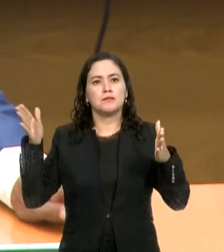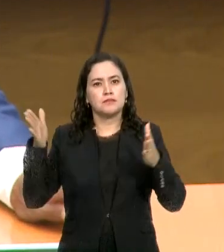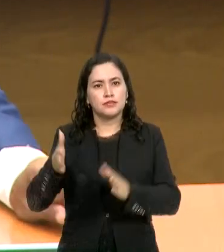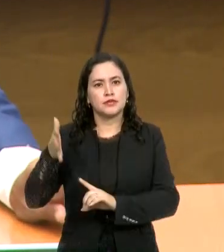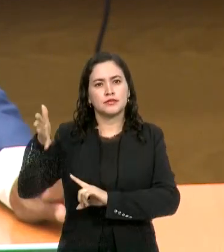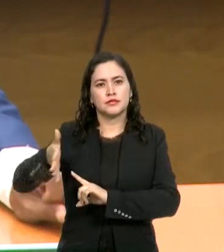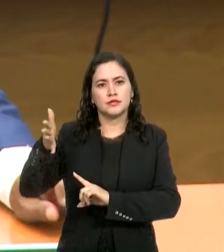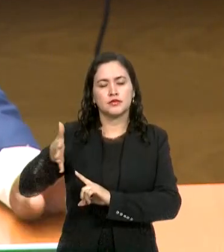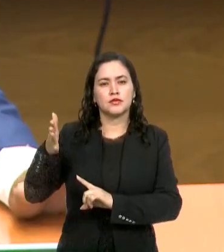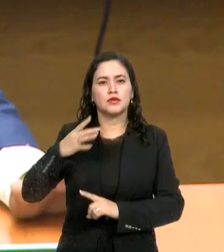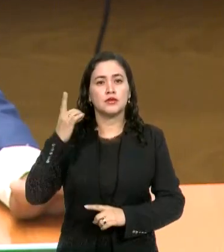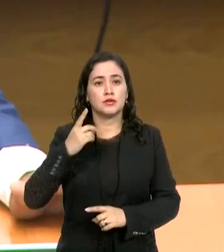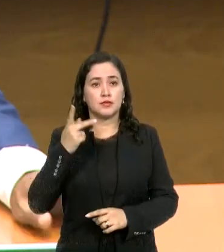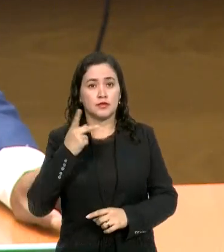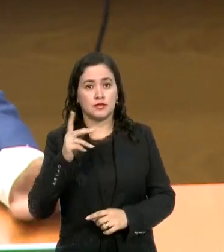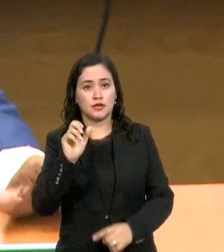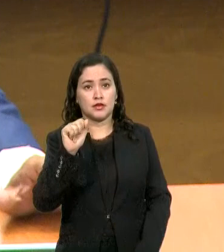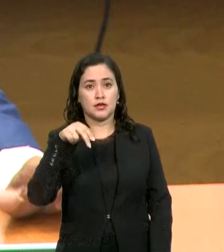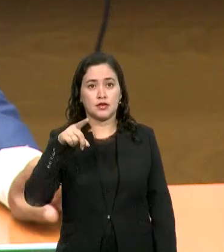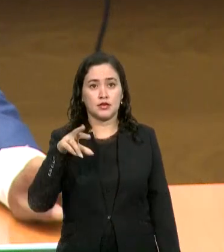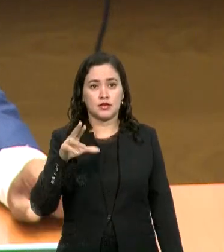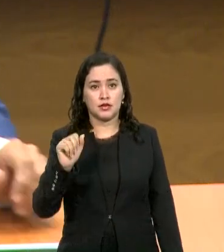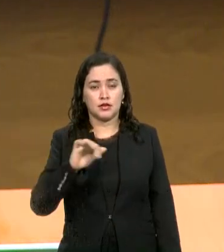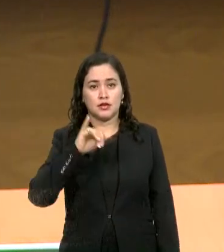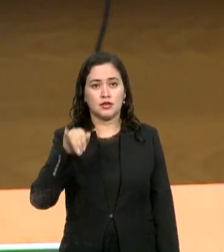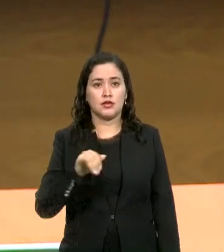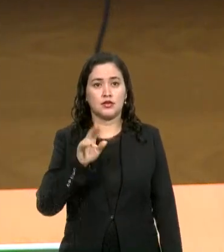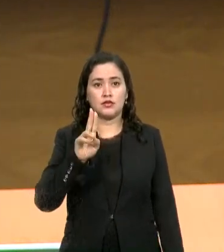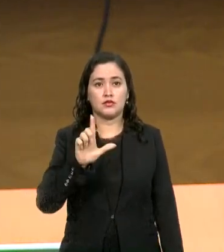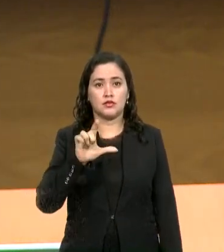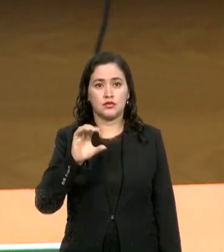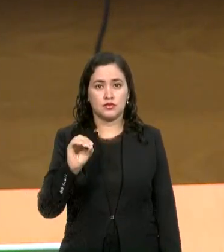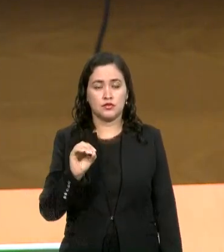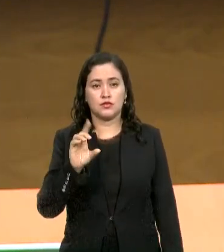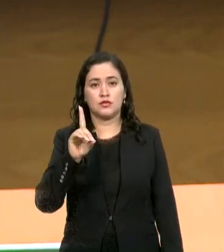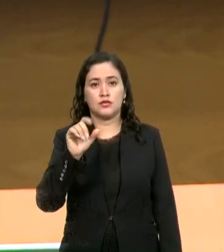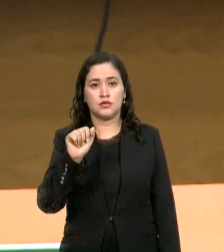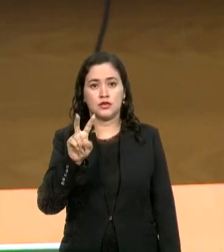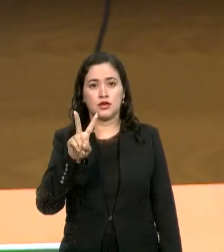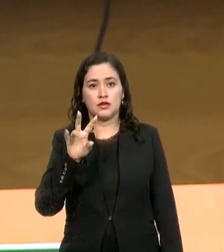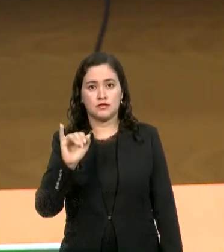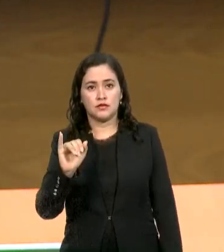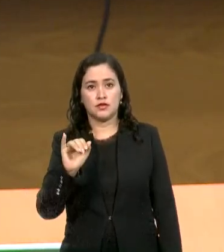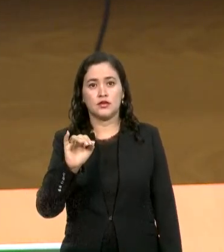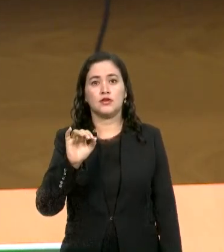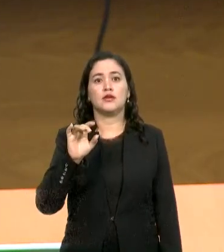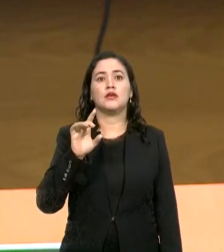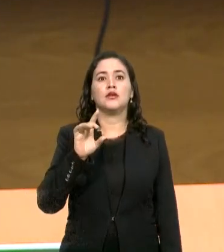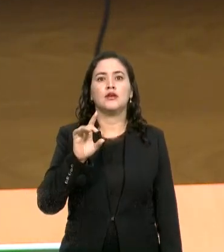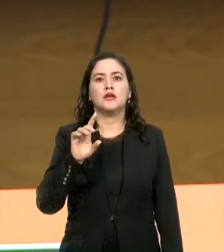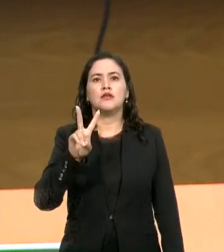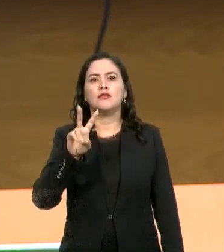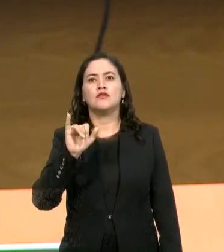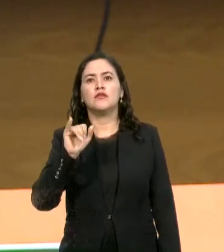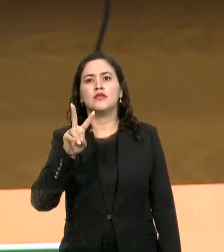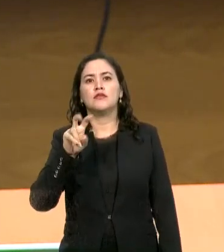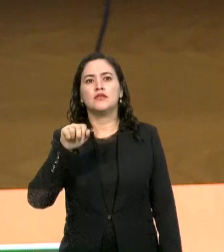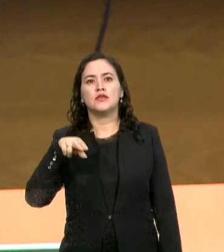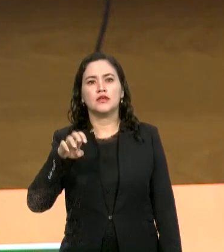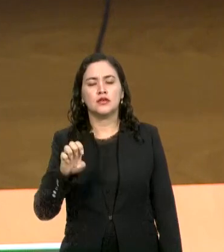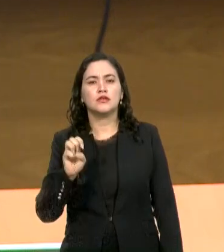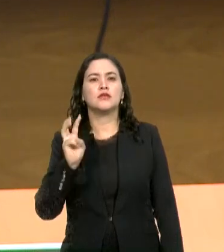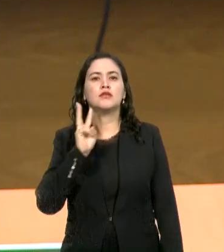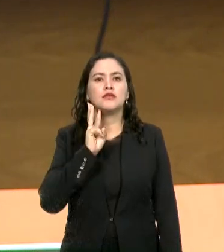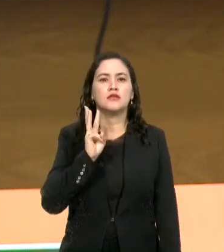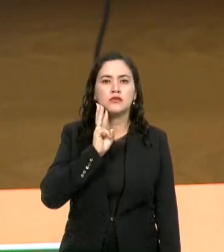Mendonça, Davi Brandão, doutora Viviane, Wellington do Curso. Não havendo mais oradores inscritos neste turno dos trabalhos, a presidente